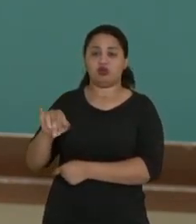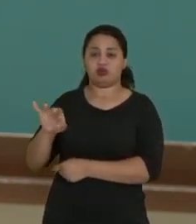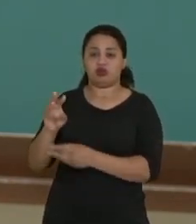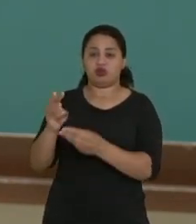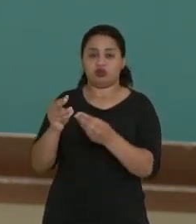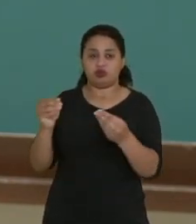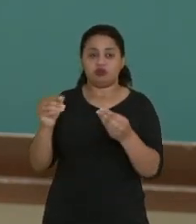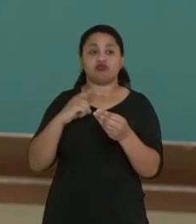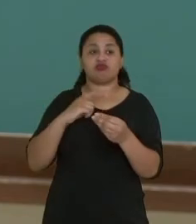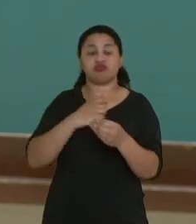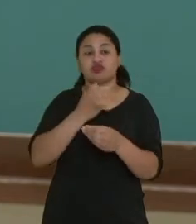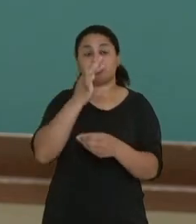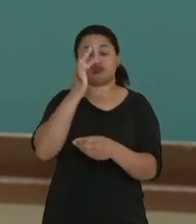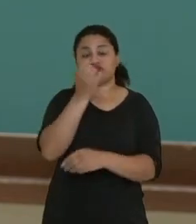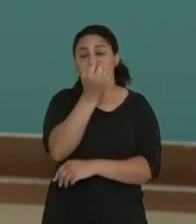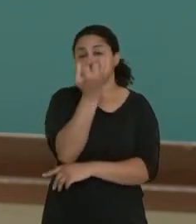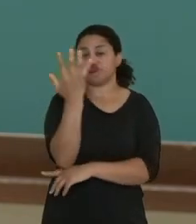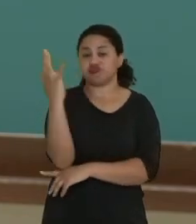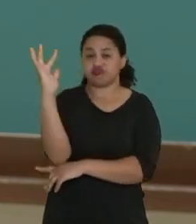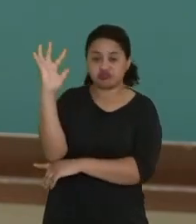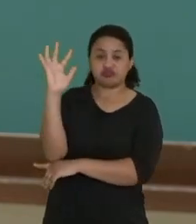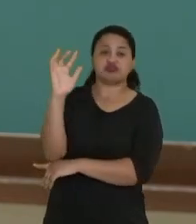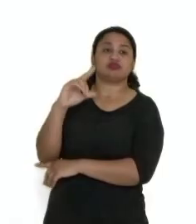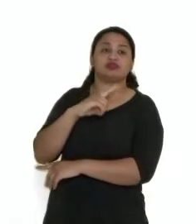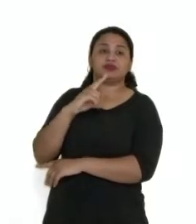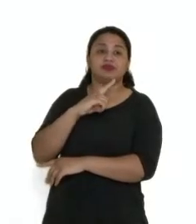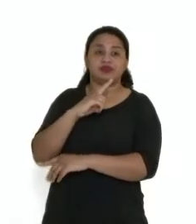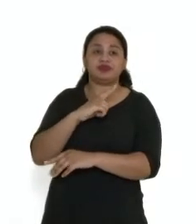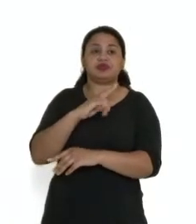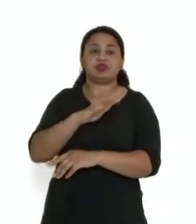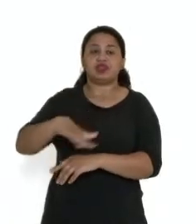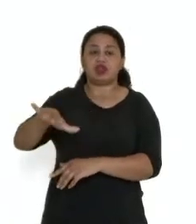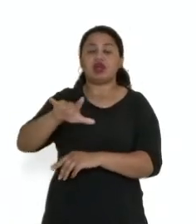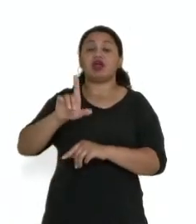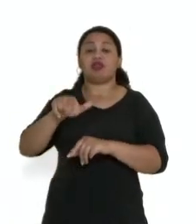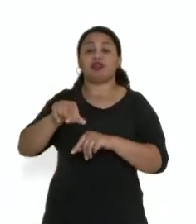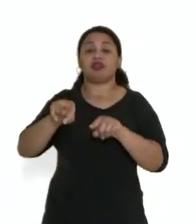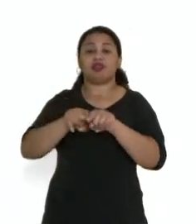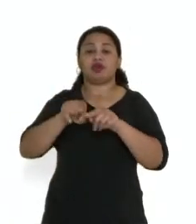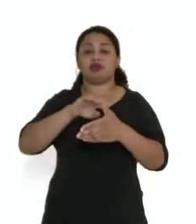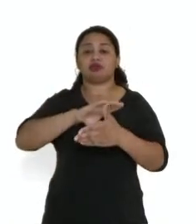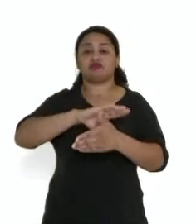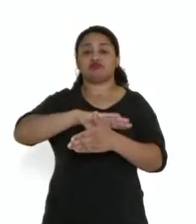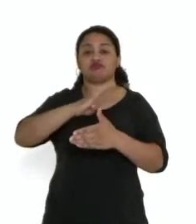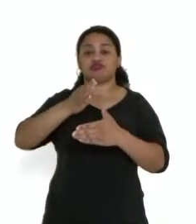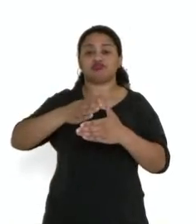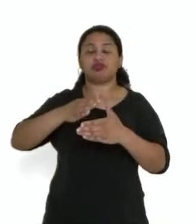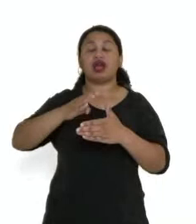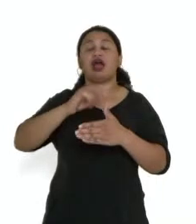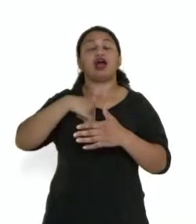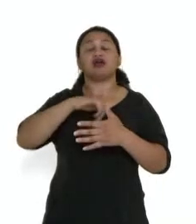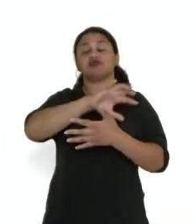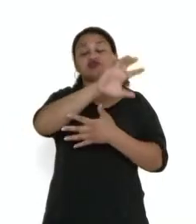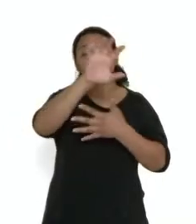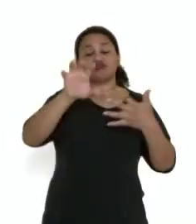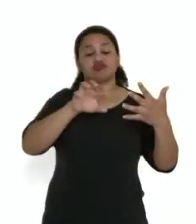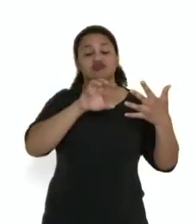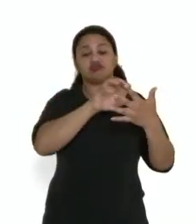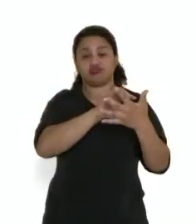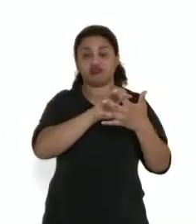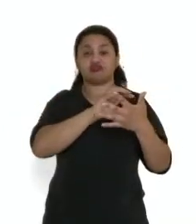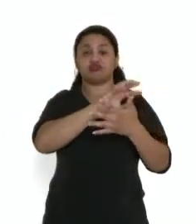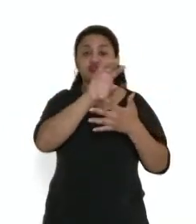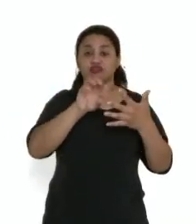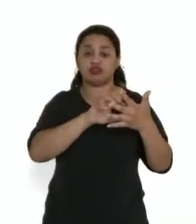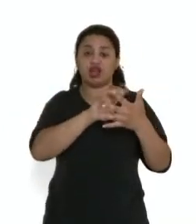vegetação densa, como, por exemplo, ali de partes da floresta amazônica, né, já se aproximando da região norte.